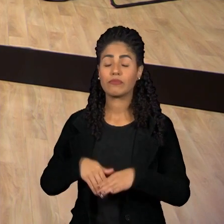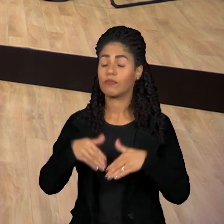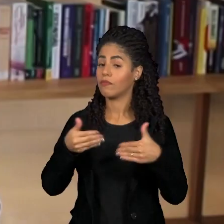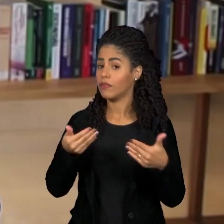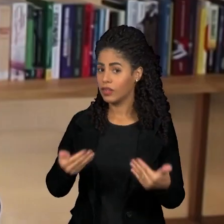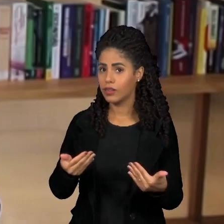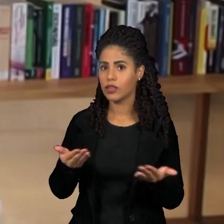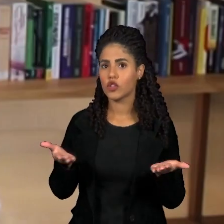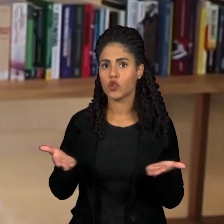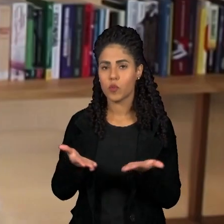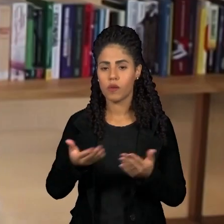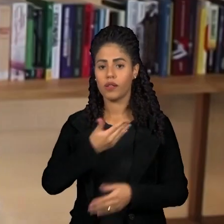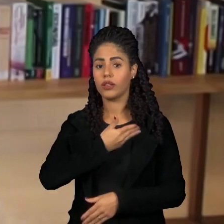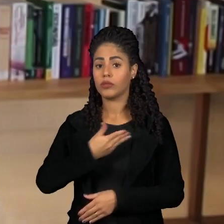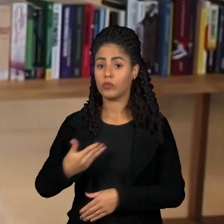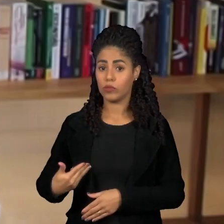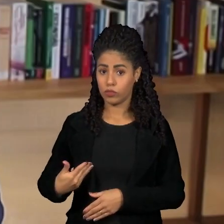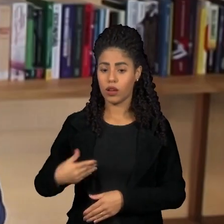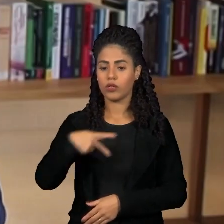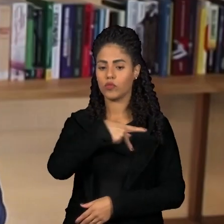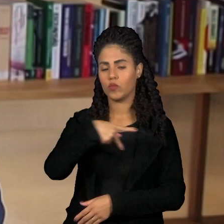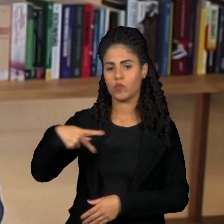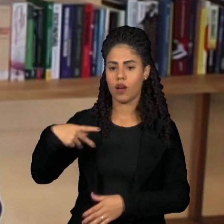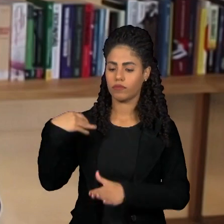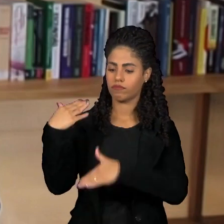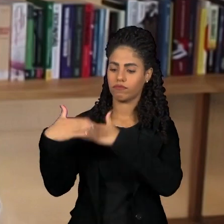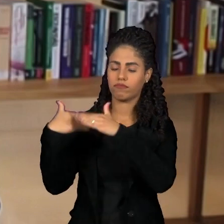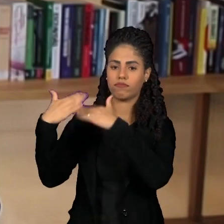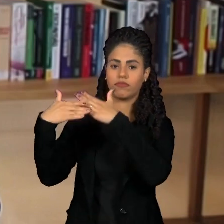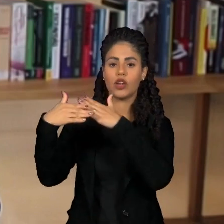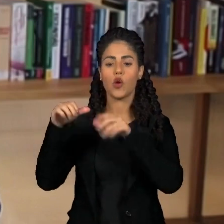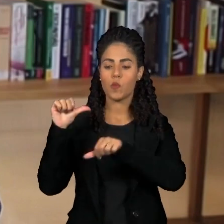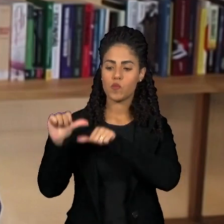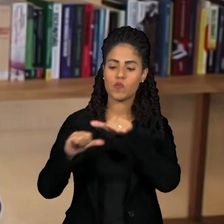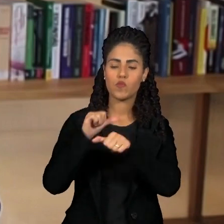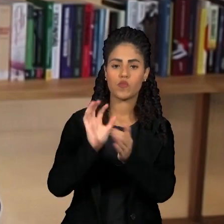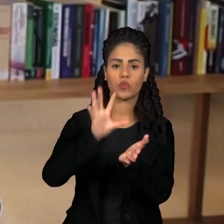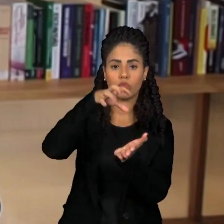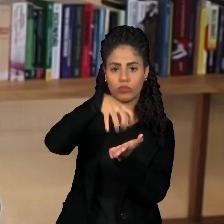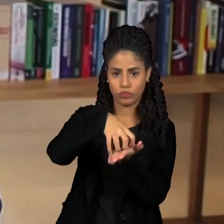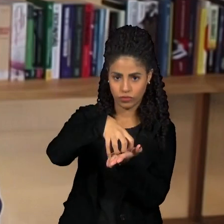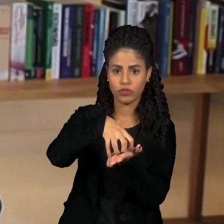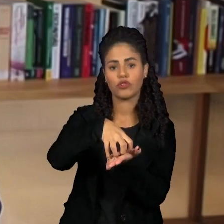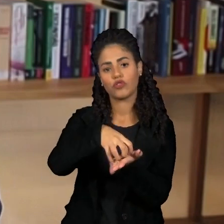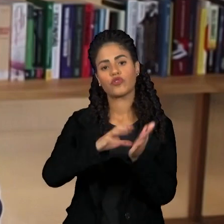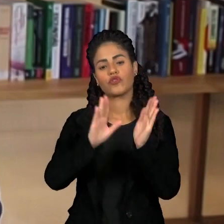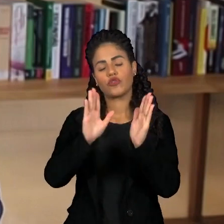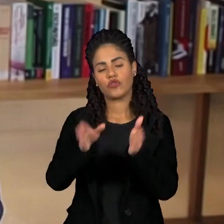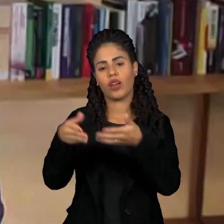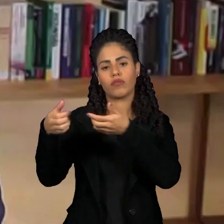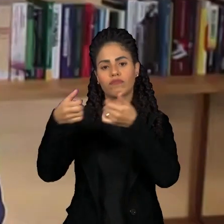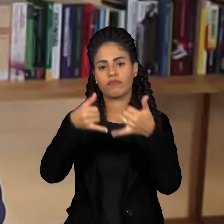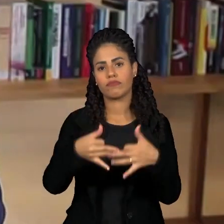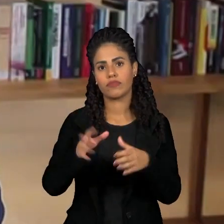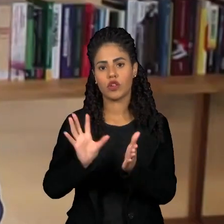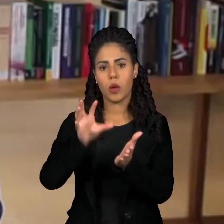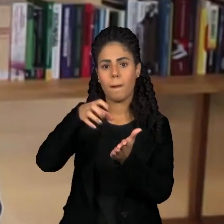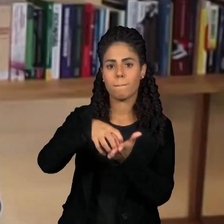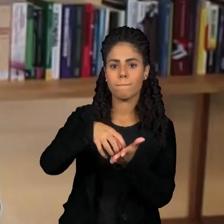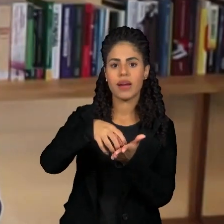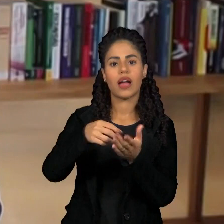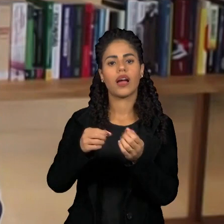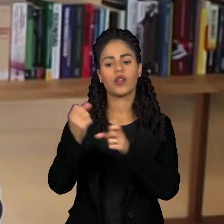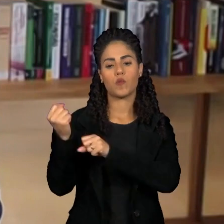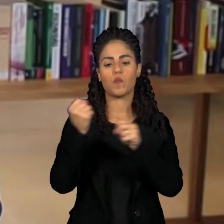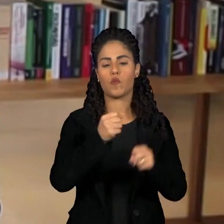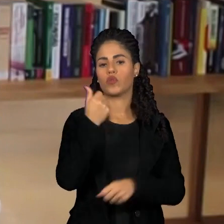de semipresidencialismo, ela avança, né, uma mudança do Centrão. O Rafael comentou no começo, o Centrão era marcado por não disputar, né, o